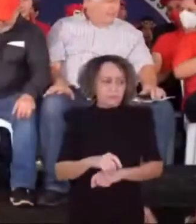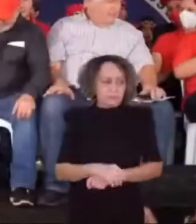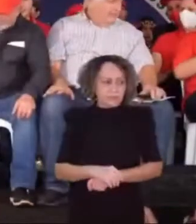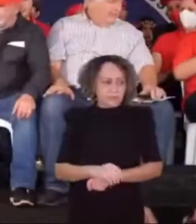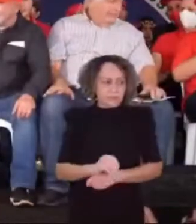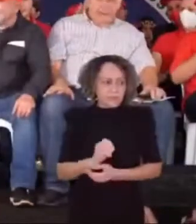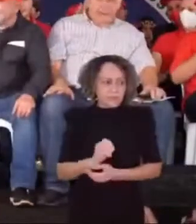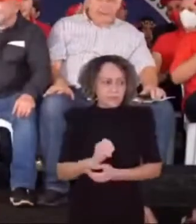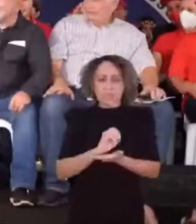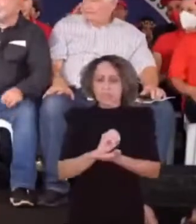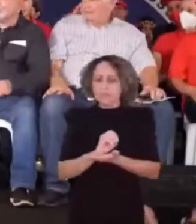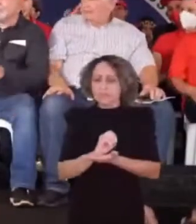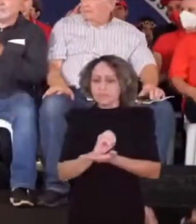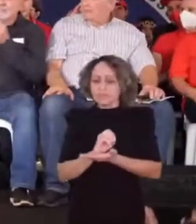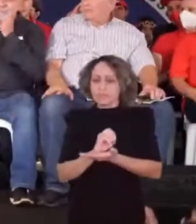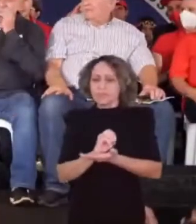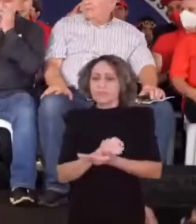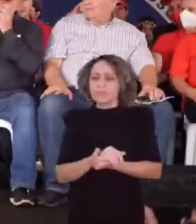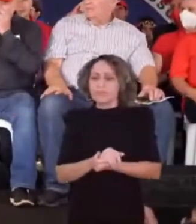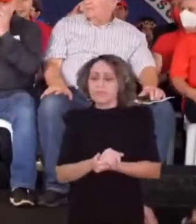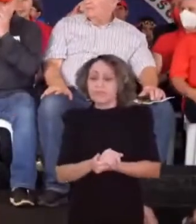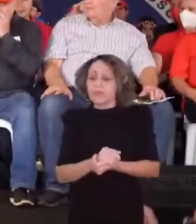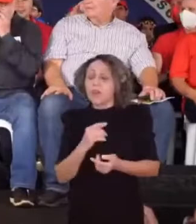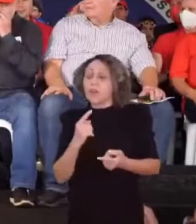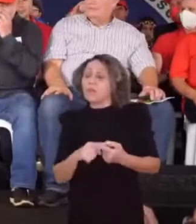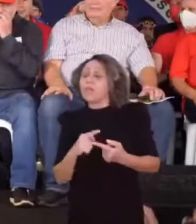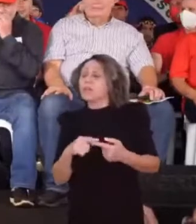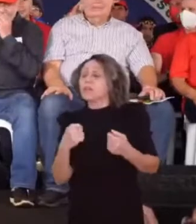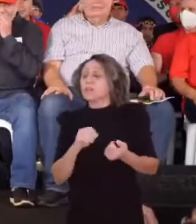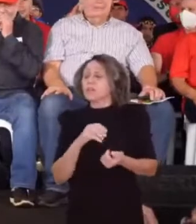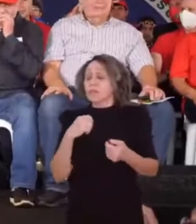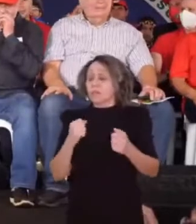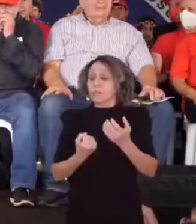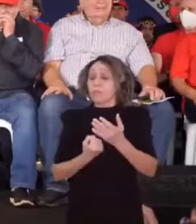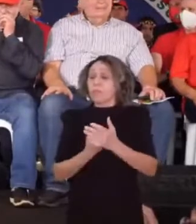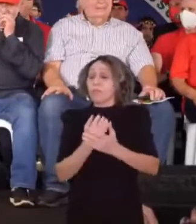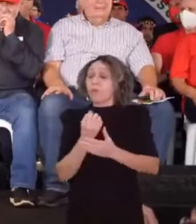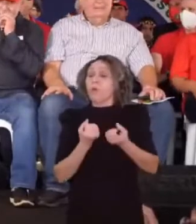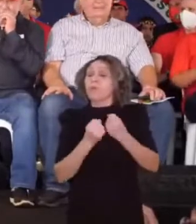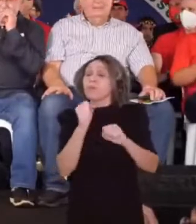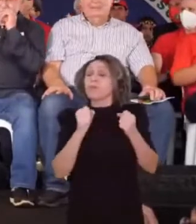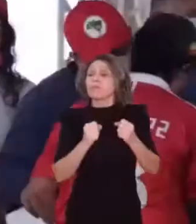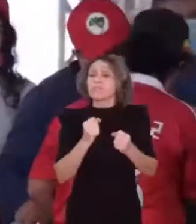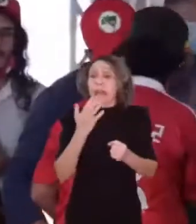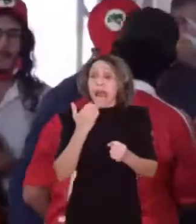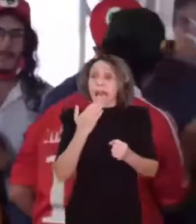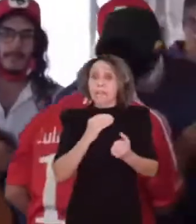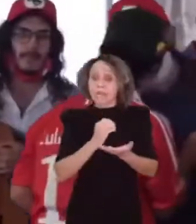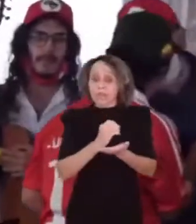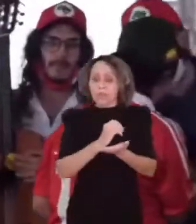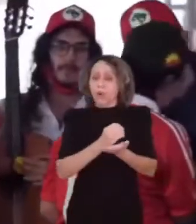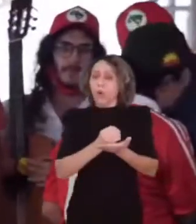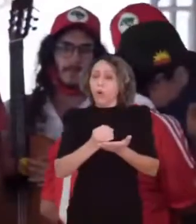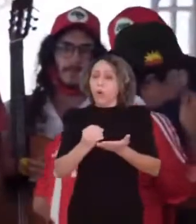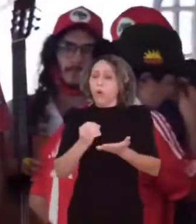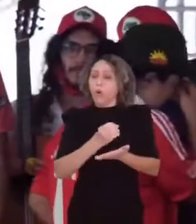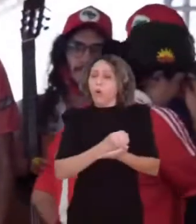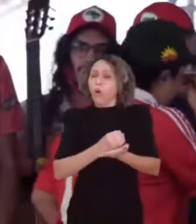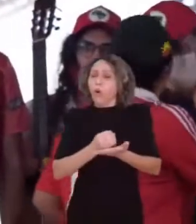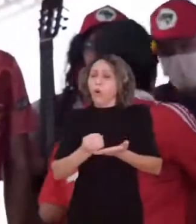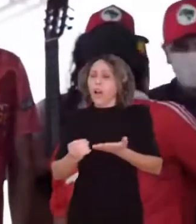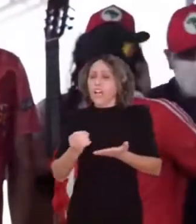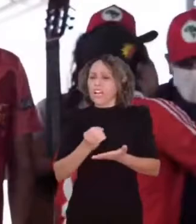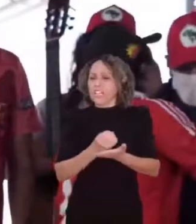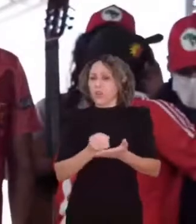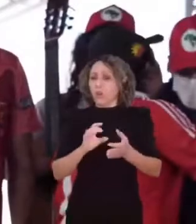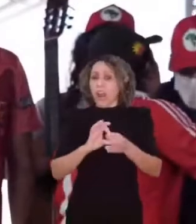Porque se for alimento com veneno, vai dar doença, vai dar câncer, o veneno mata a biodiversidade.